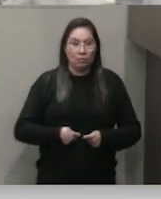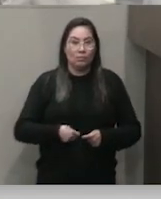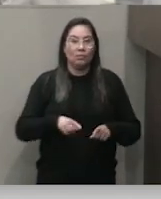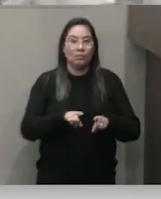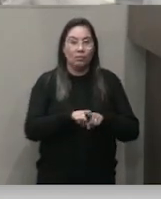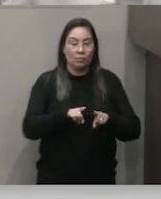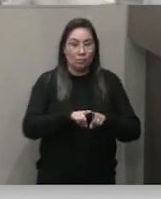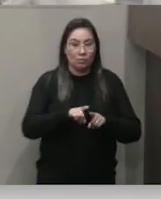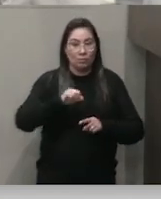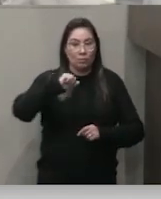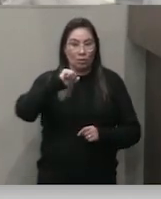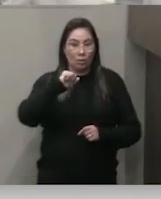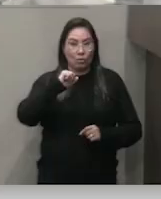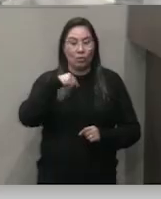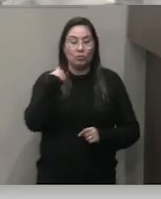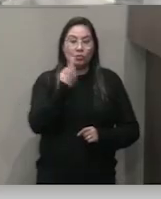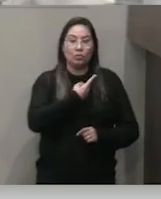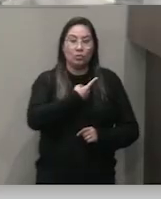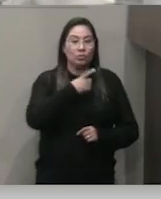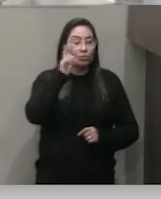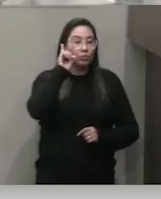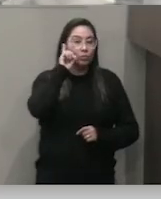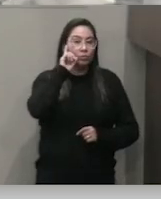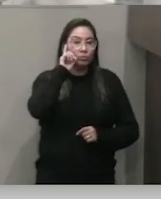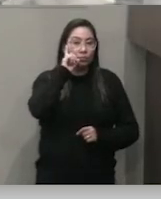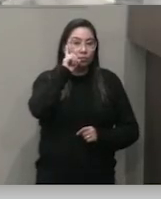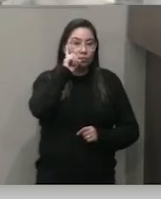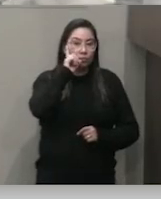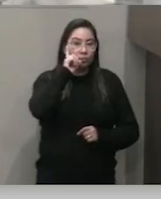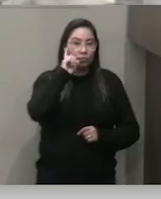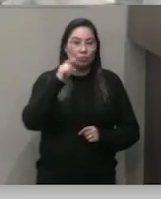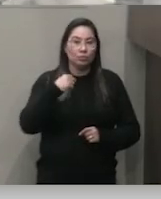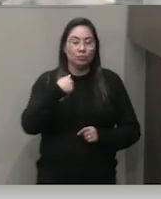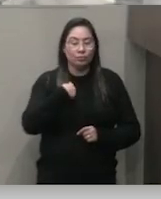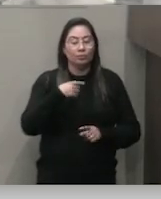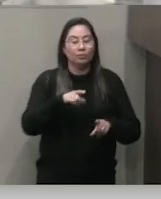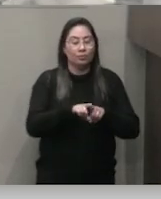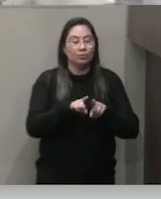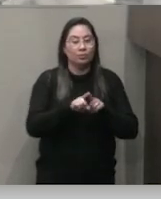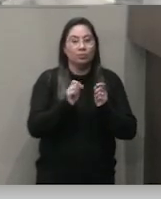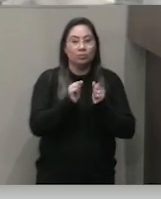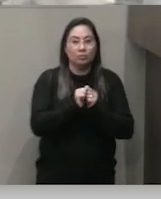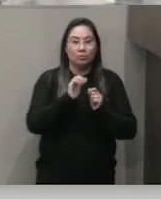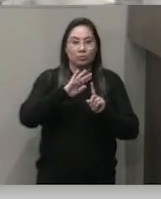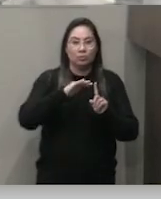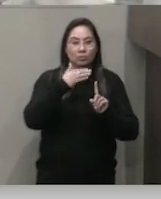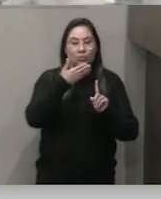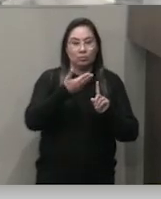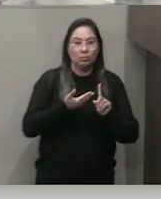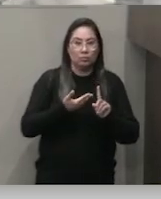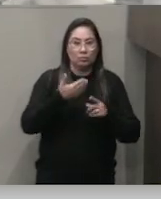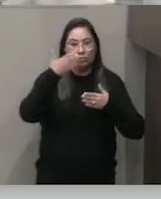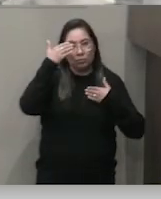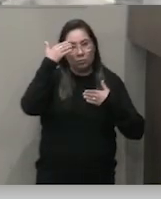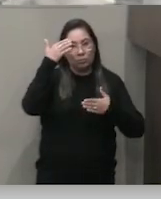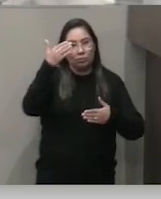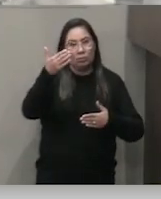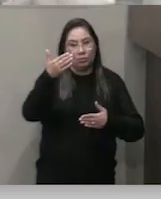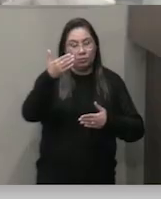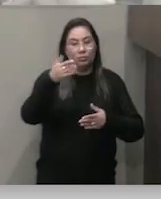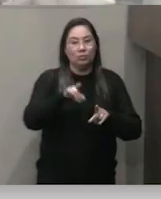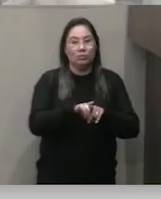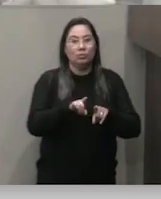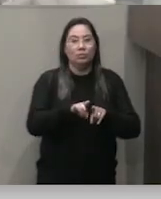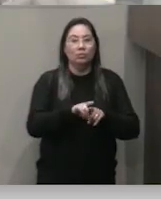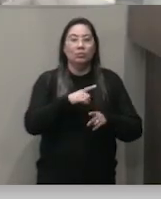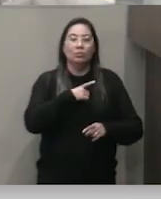no nosso dia a dia. Então, eu me coloco junto com o senhor nessas homenagens e agradeço pelo senhor